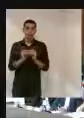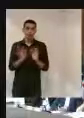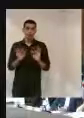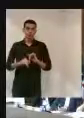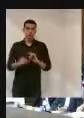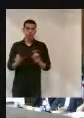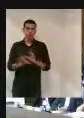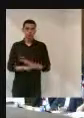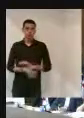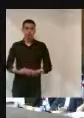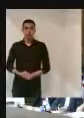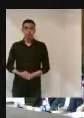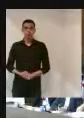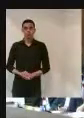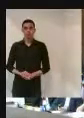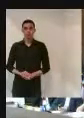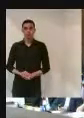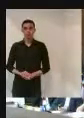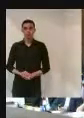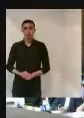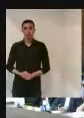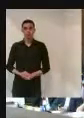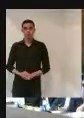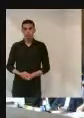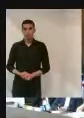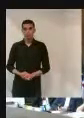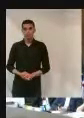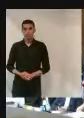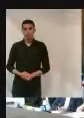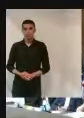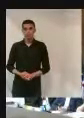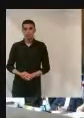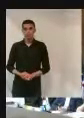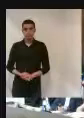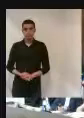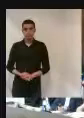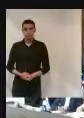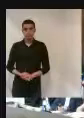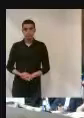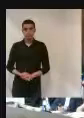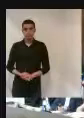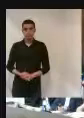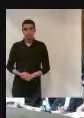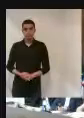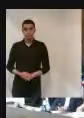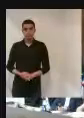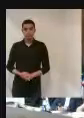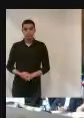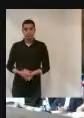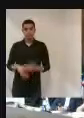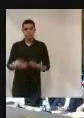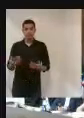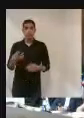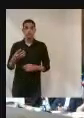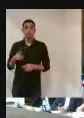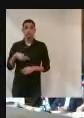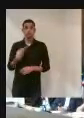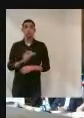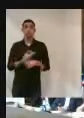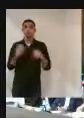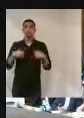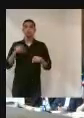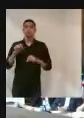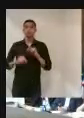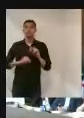então. Aqui, dentro das perspectivas, a gente tem que precisa construir novos galpões. Né? Tem muito catador ainda aqui em Brasília sem